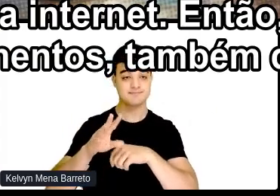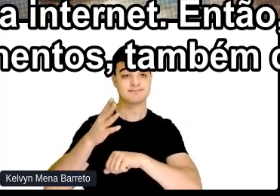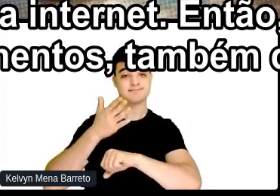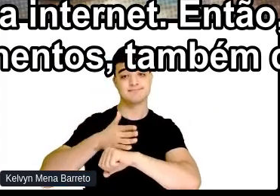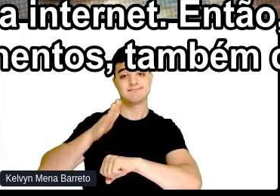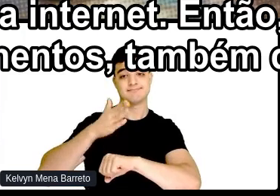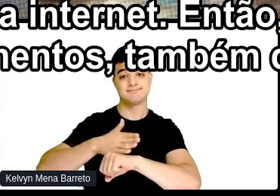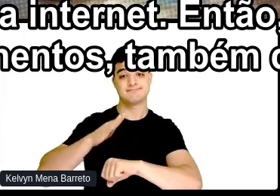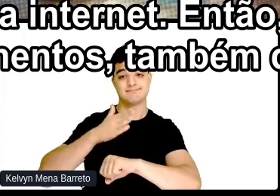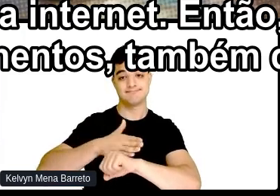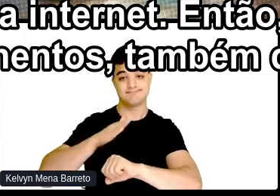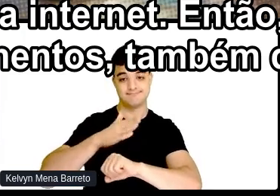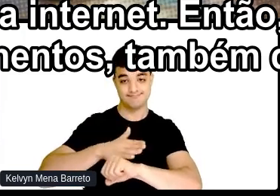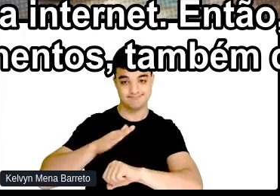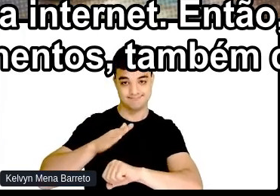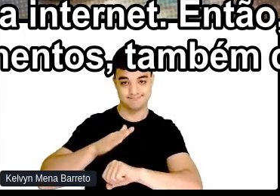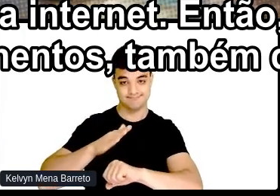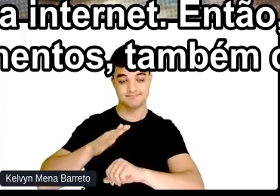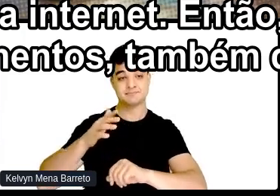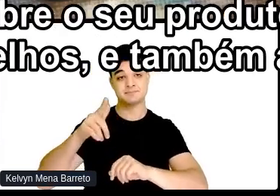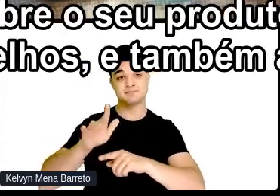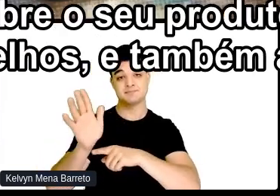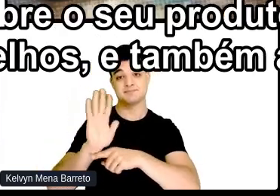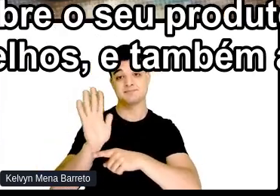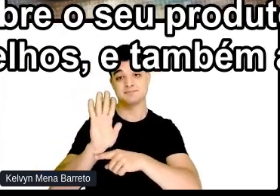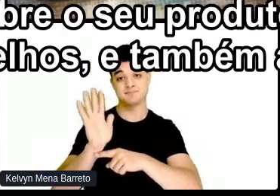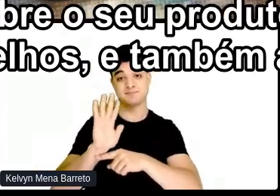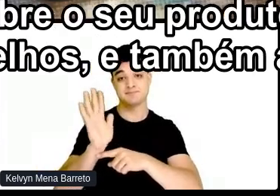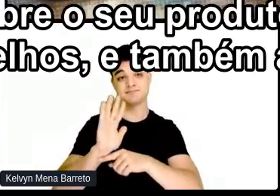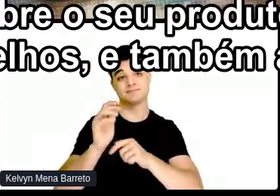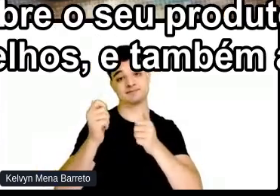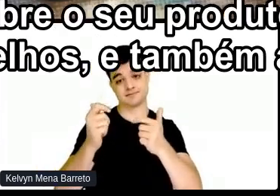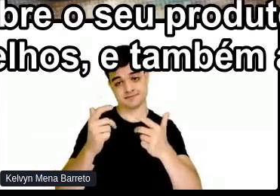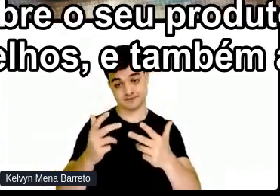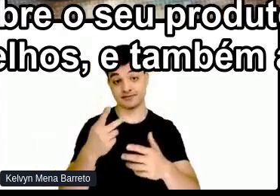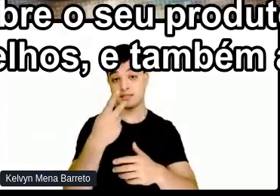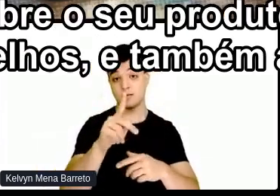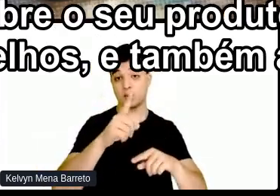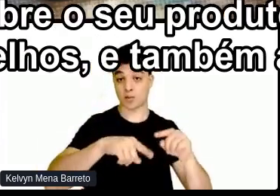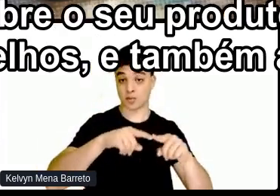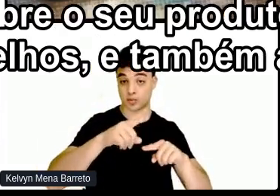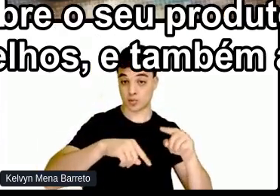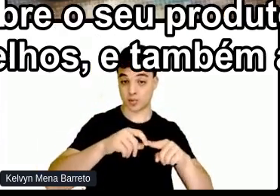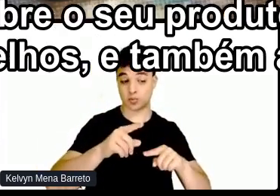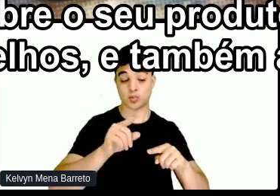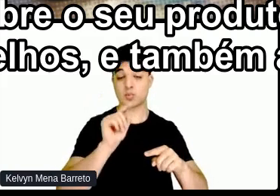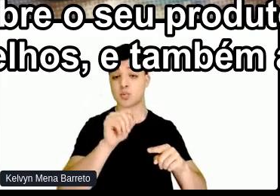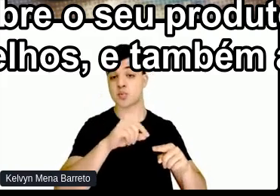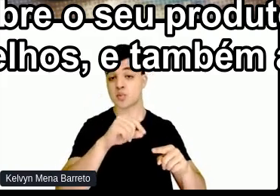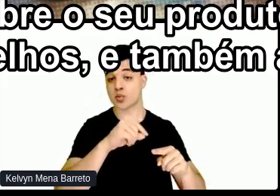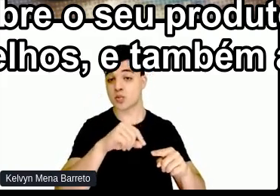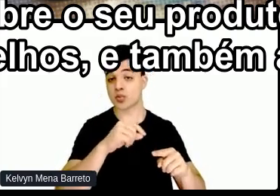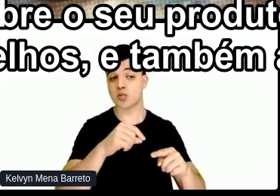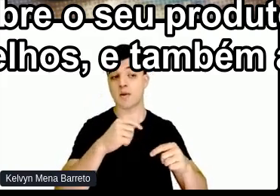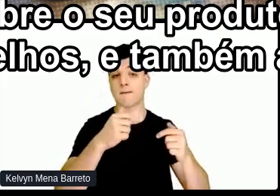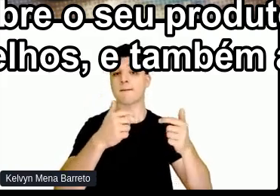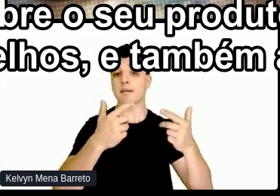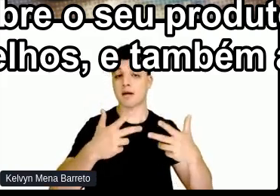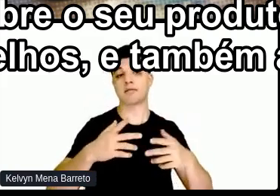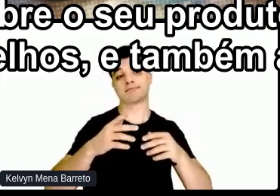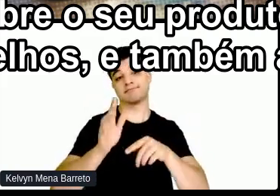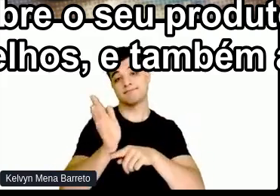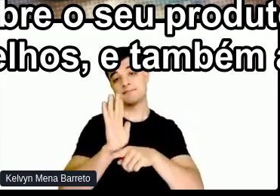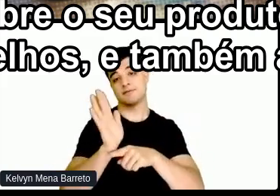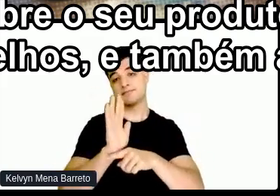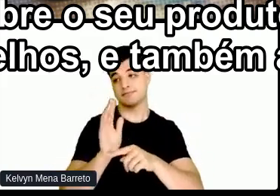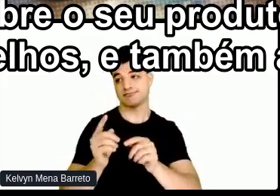lá tem a pesquisa completa, recomendo vocês darem uma olhadinha também. Lá tem as coisas muito mais detalhadas. E eu também estou disponibilizando um checklist de